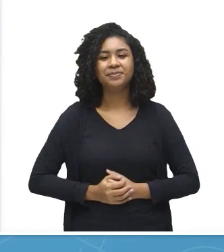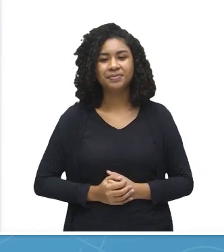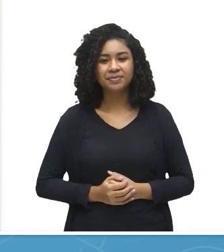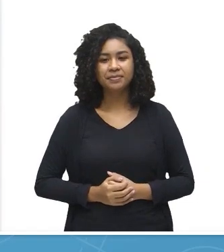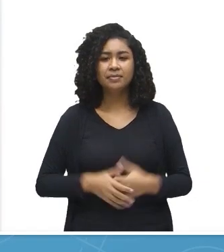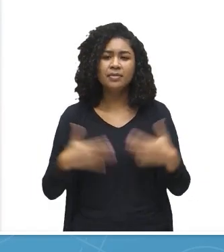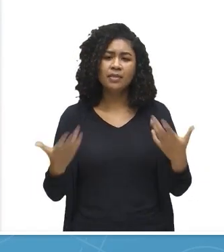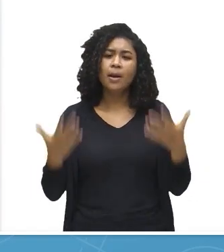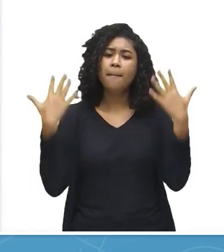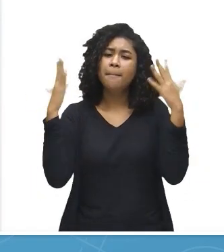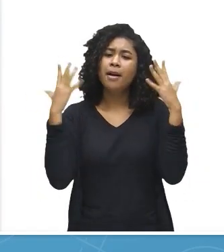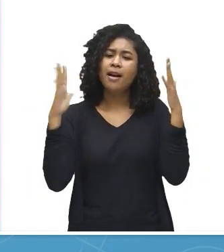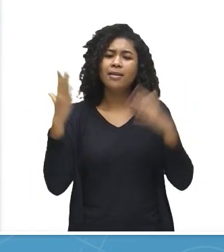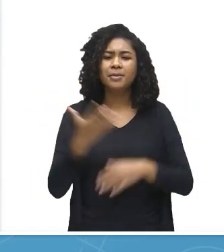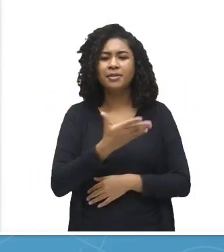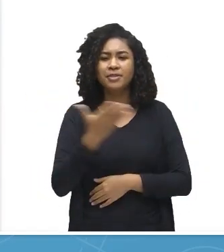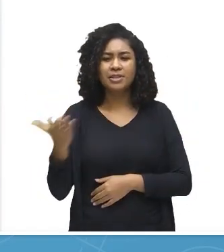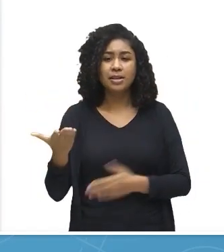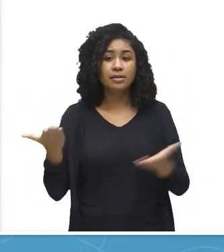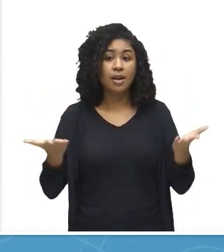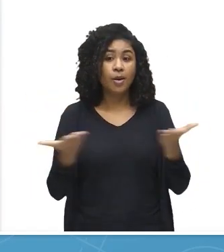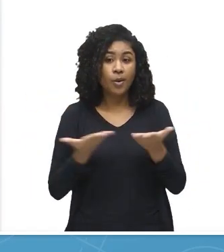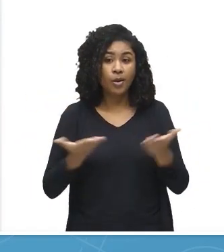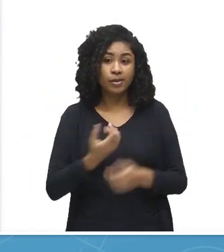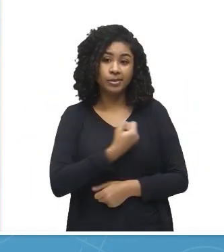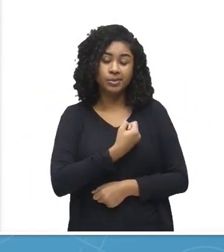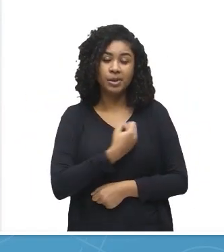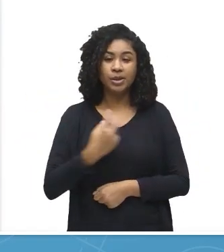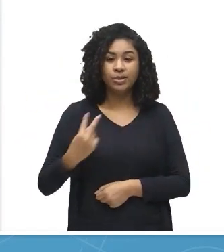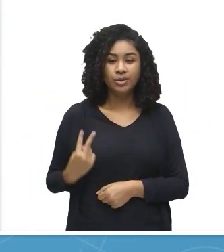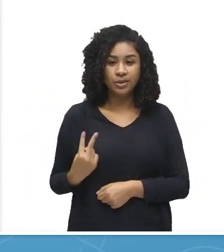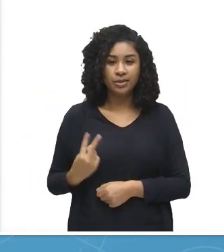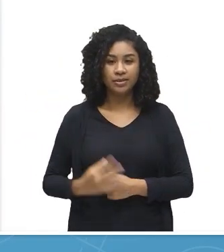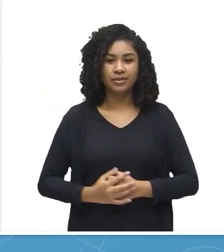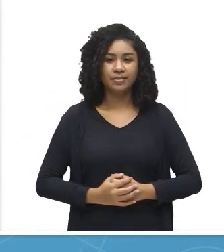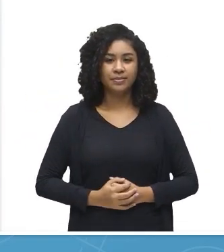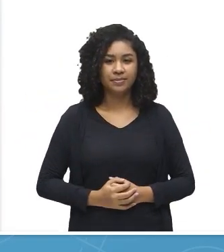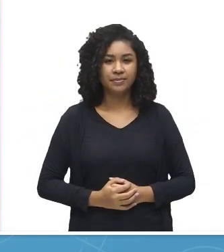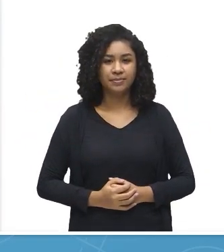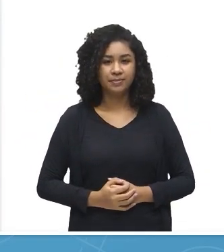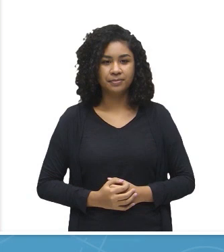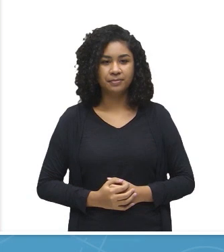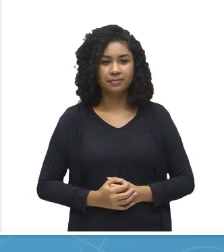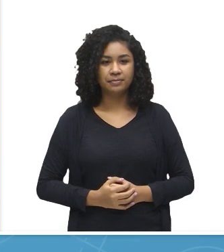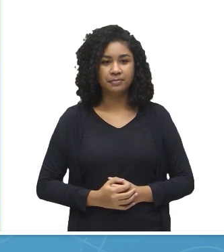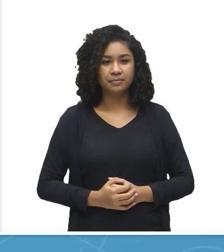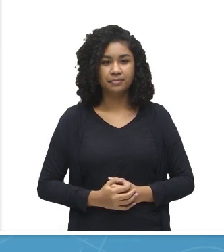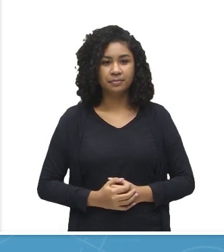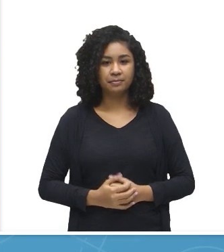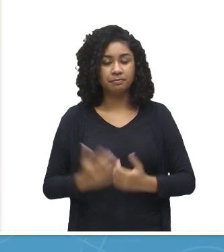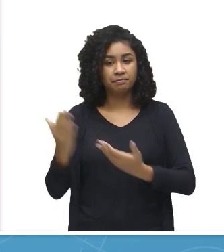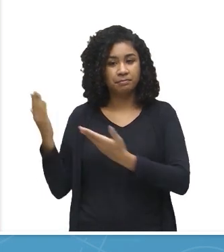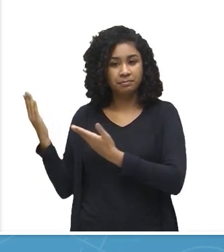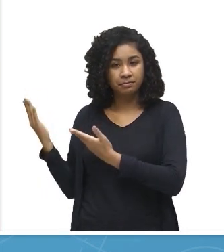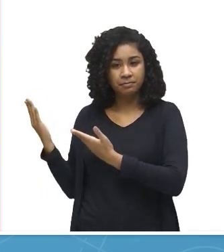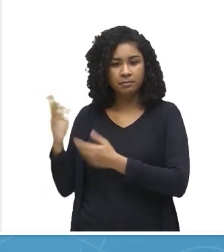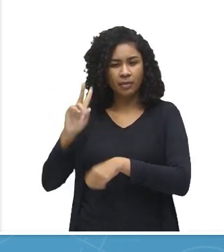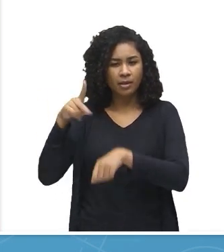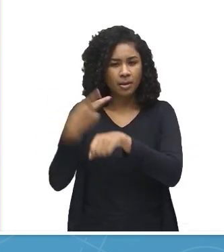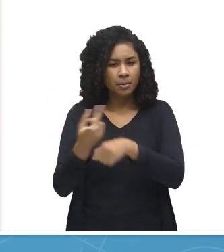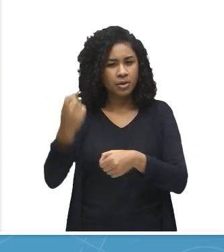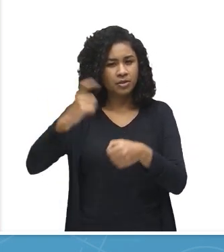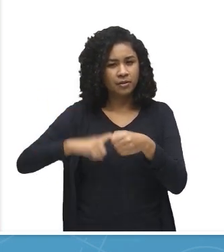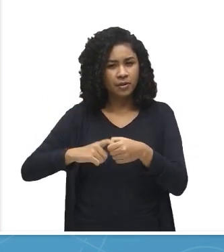Então, parabéns pela atividade. E agora nós vamos para a nossa segunda questão. Tá aí a segunda questão e daqui a pouco a